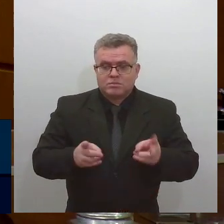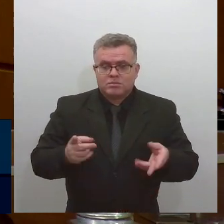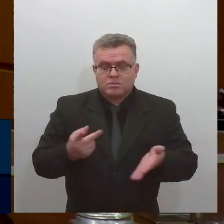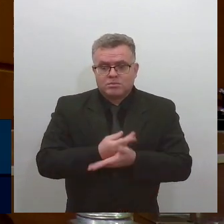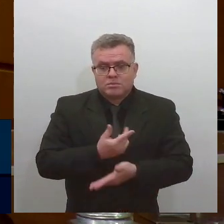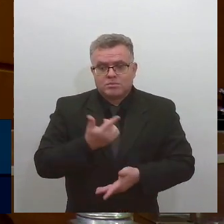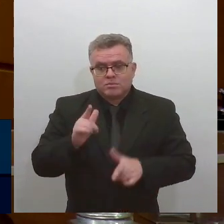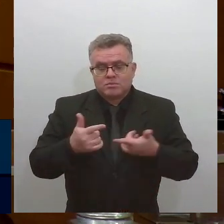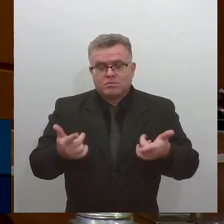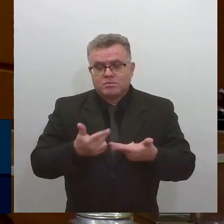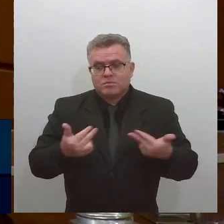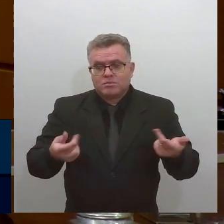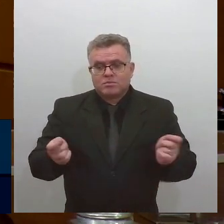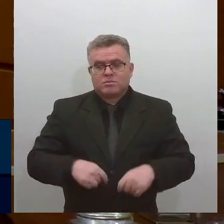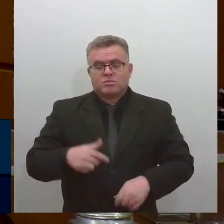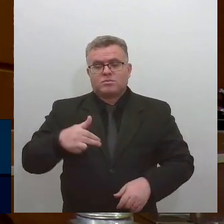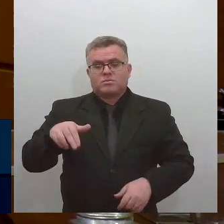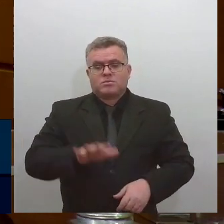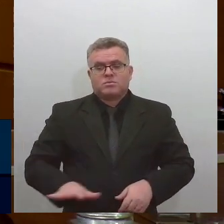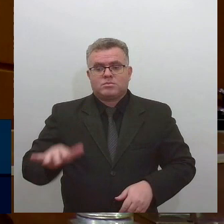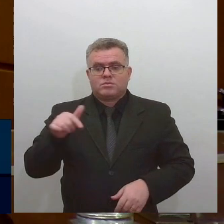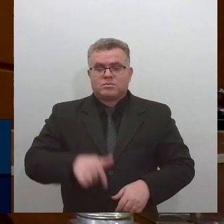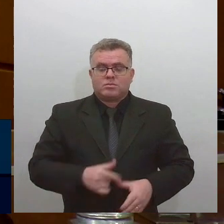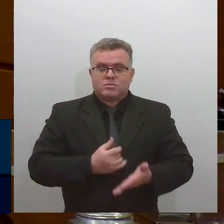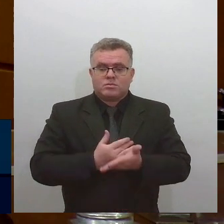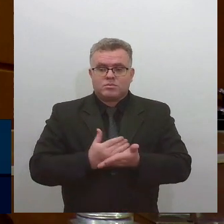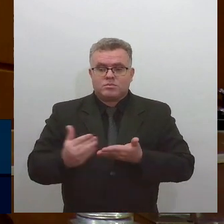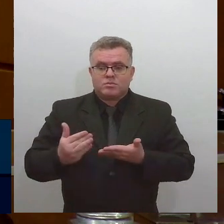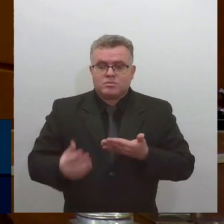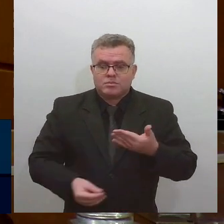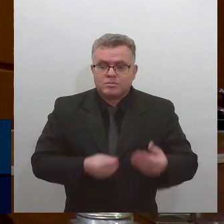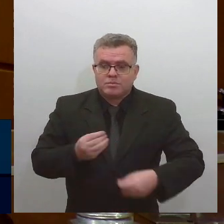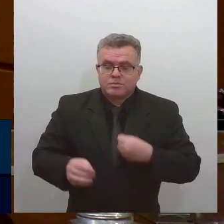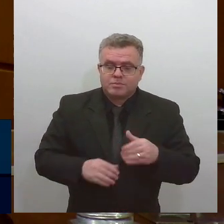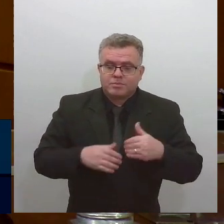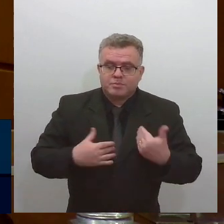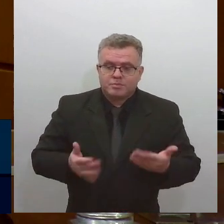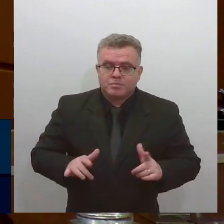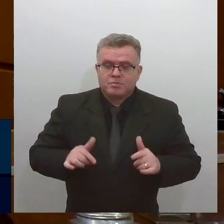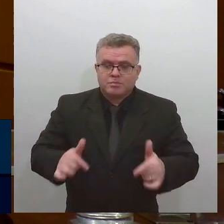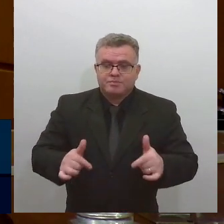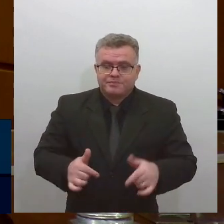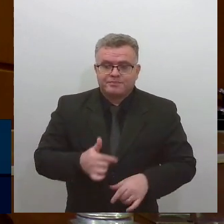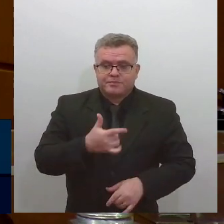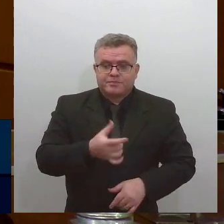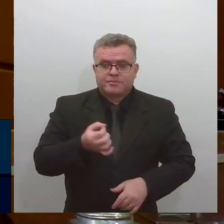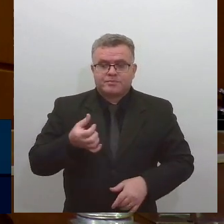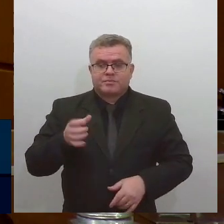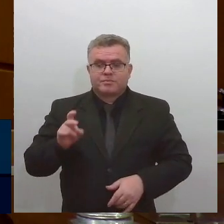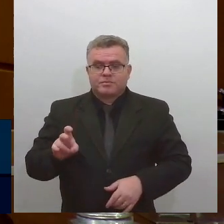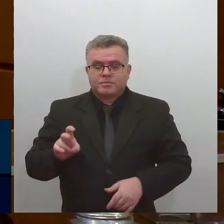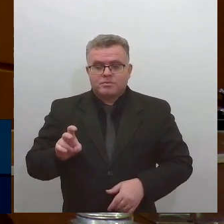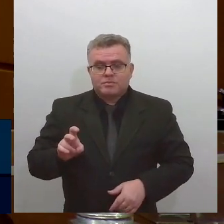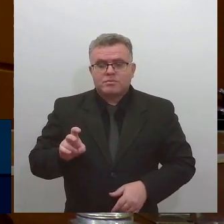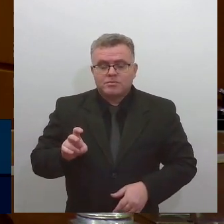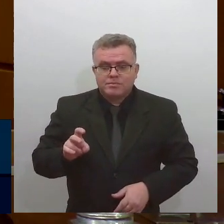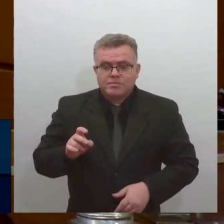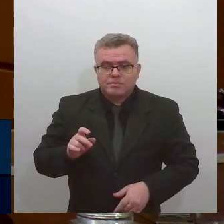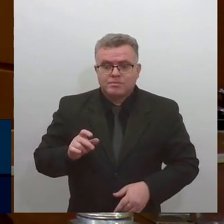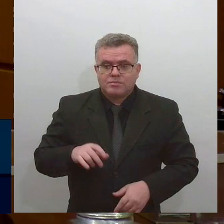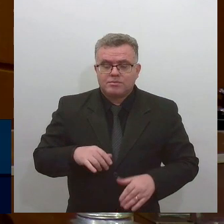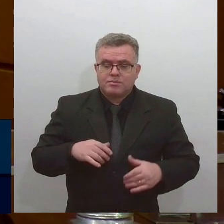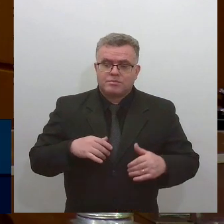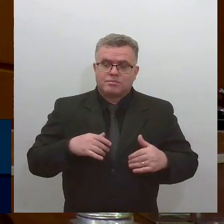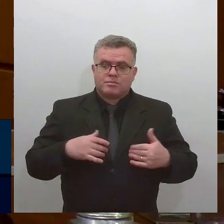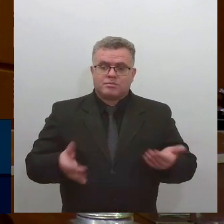começou a ser duplicada a intervenção começou no ano de 2005 é uma claro uma intervenção de vultuosa né